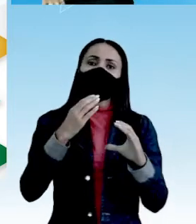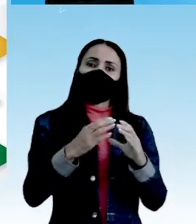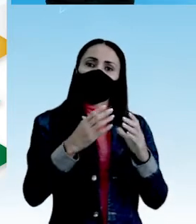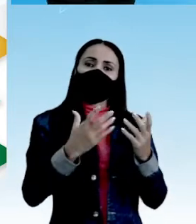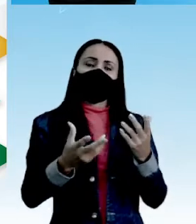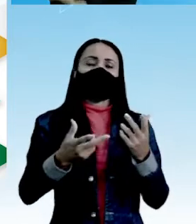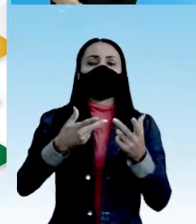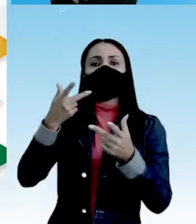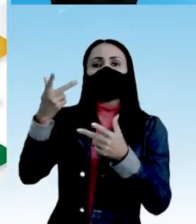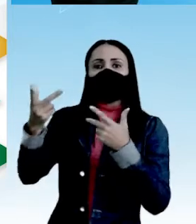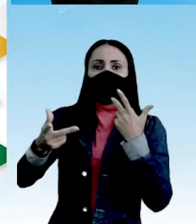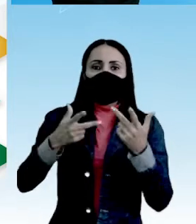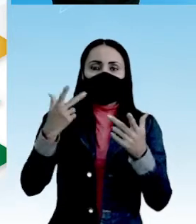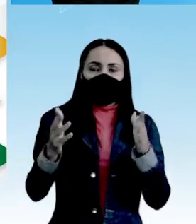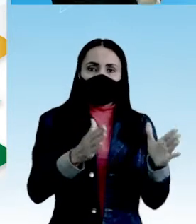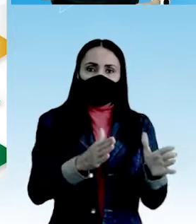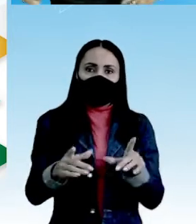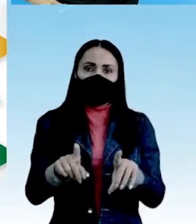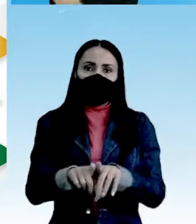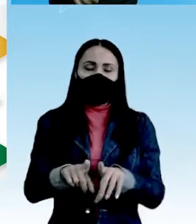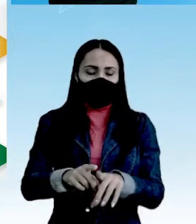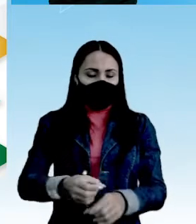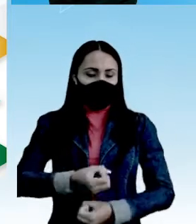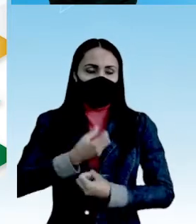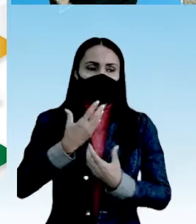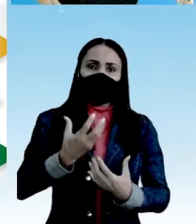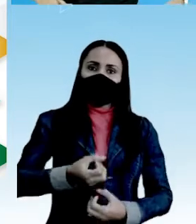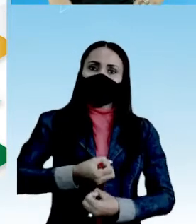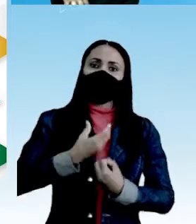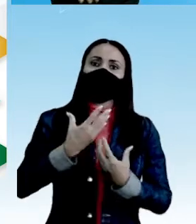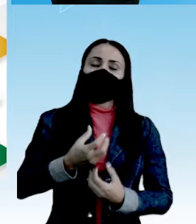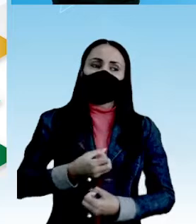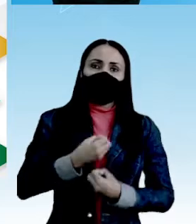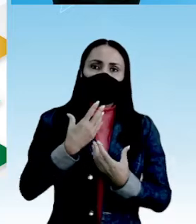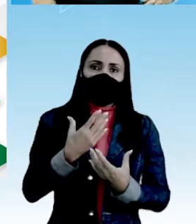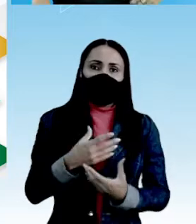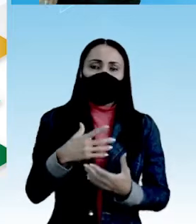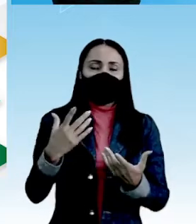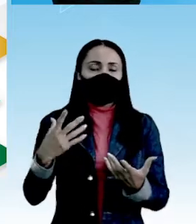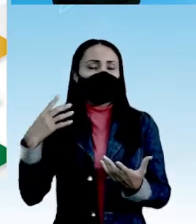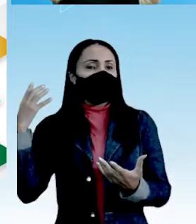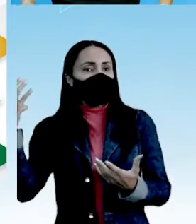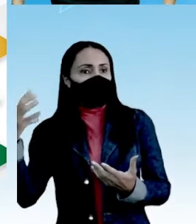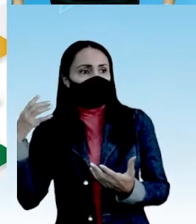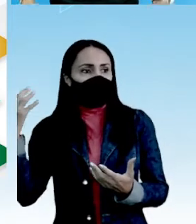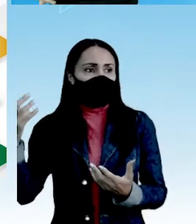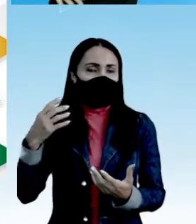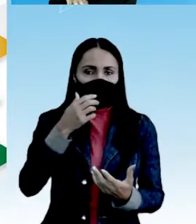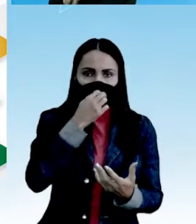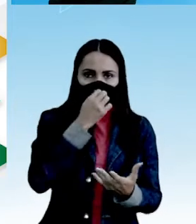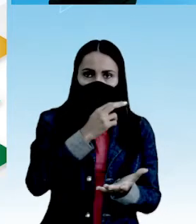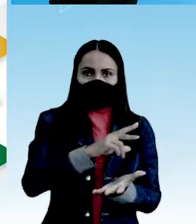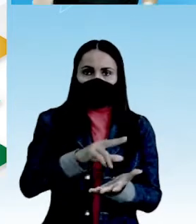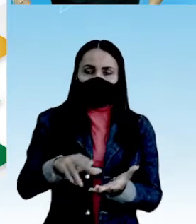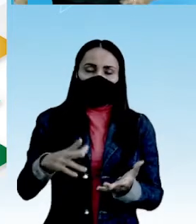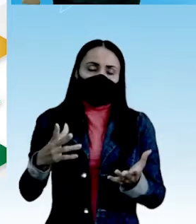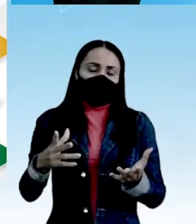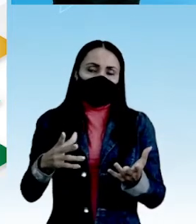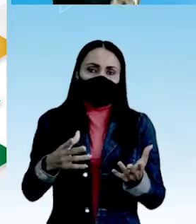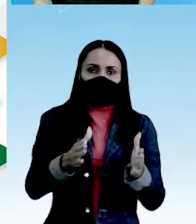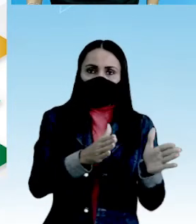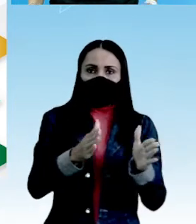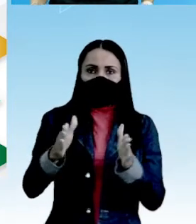chuveiro, que é aquele momento também de você expressar. Então, as pessoas ouvem a música e cantam em vários momentos, nas festas,